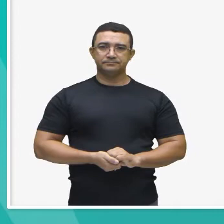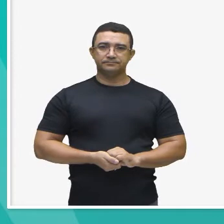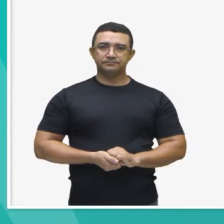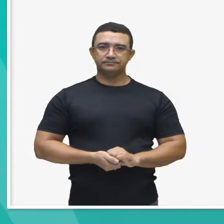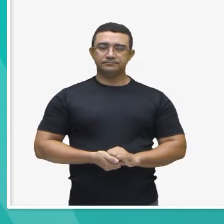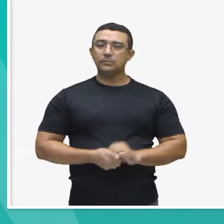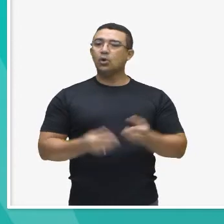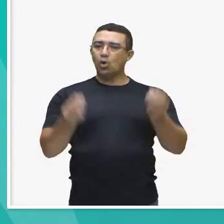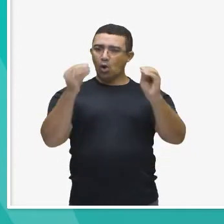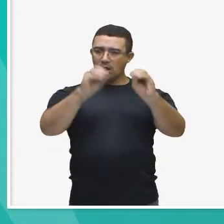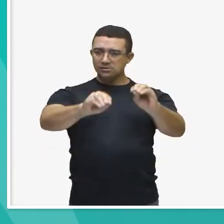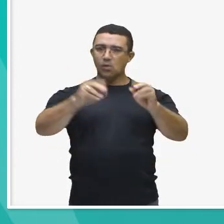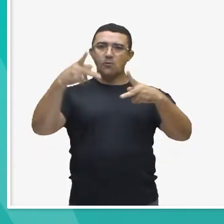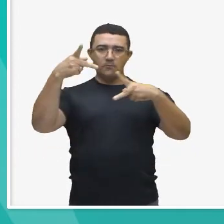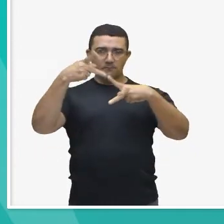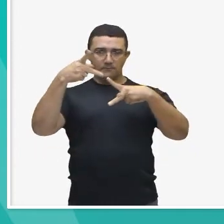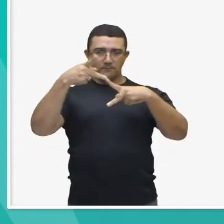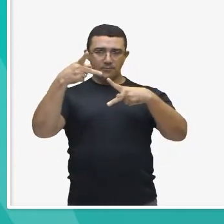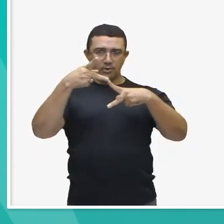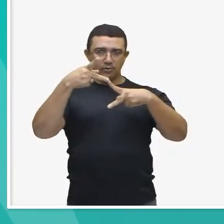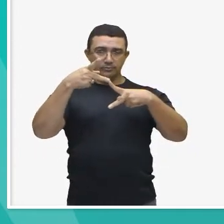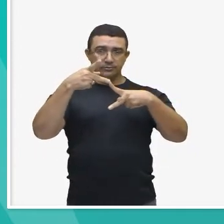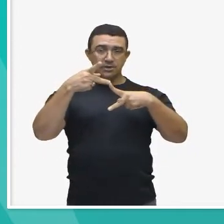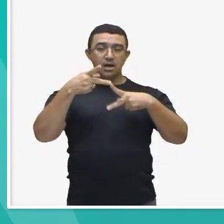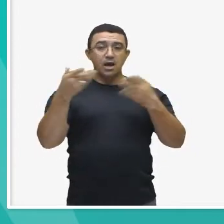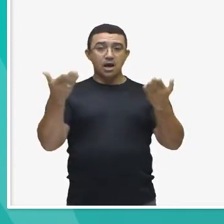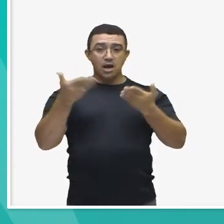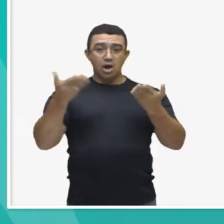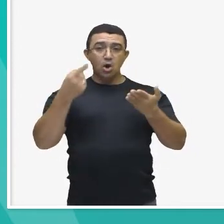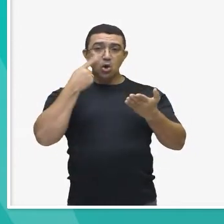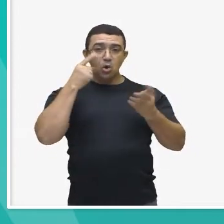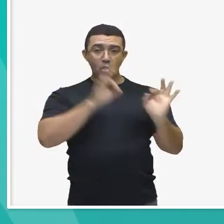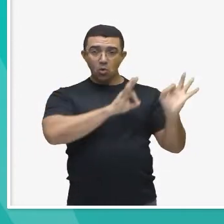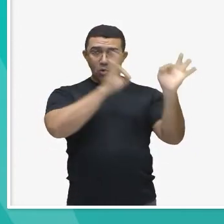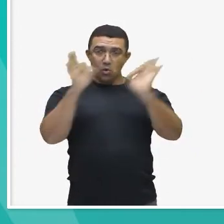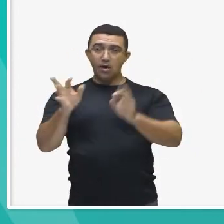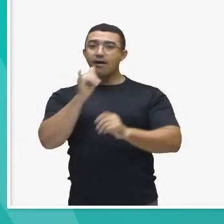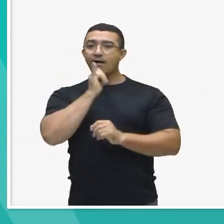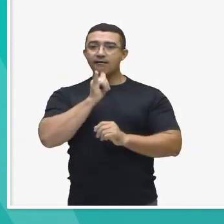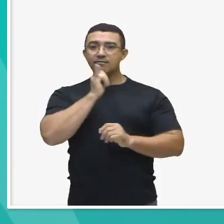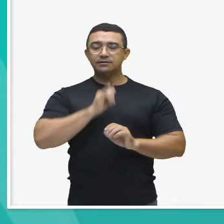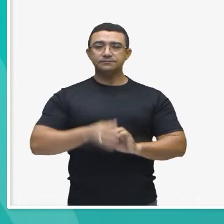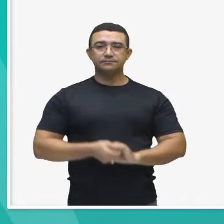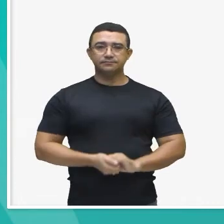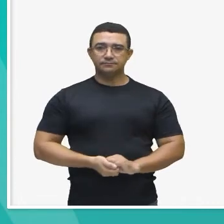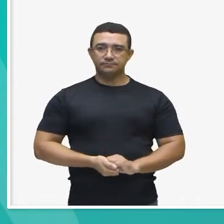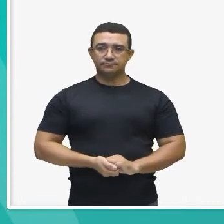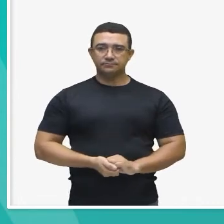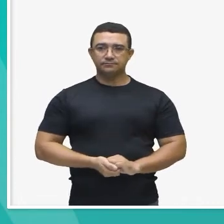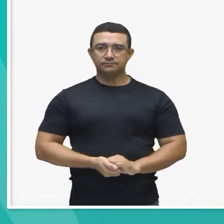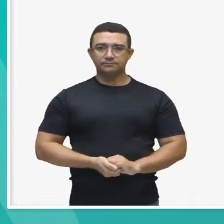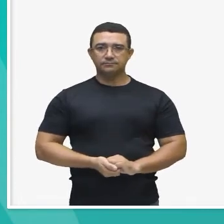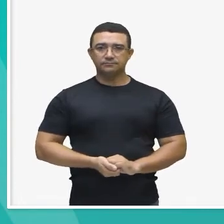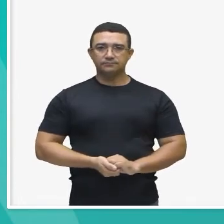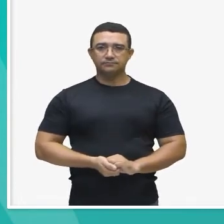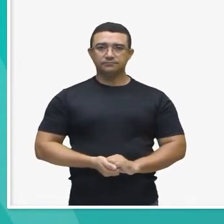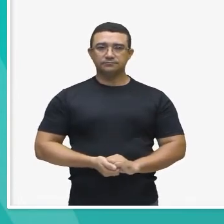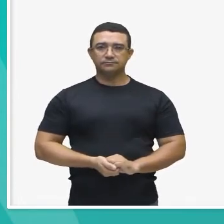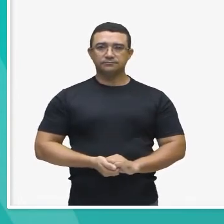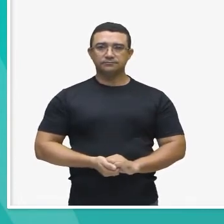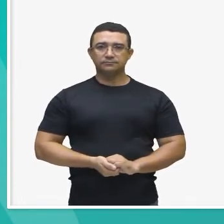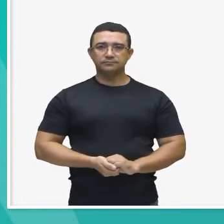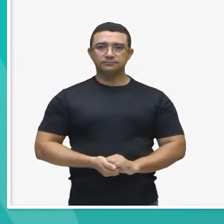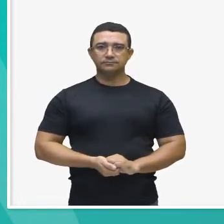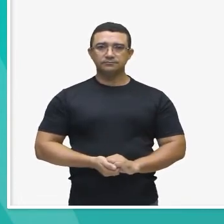de colocação pronominal. E nós vamos acompanhar aqui no exemplo. Vamos lá, só para relembrar aí, né? Olha